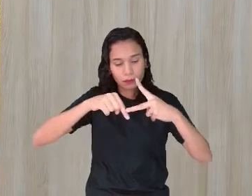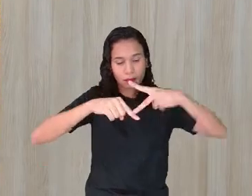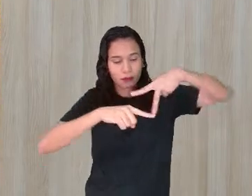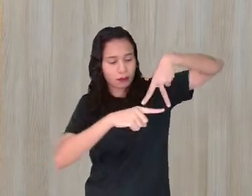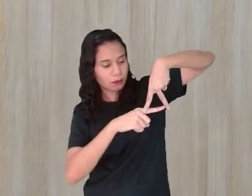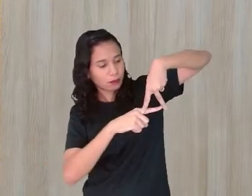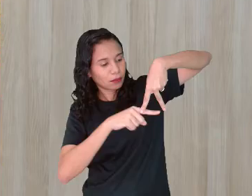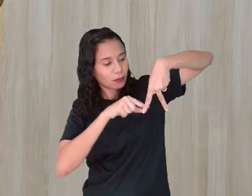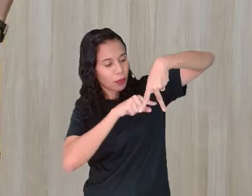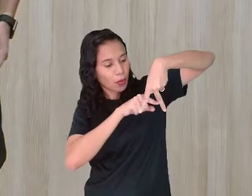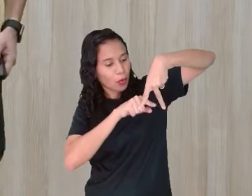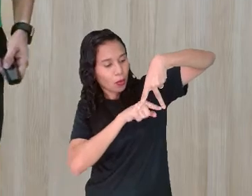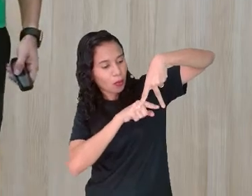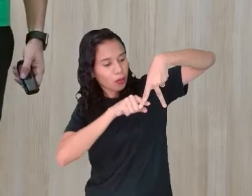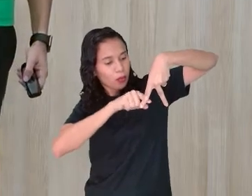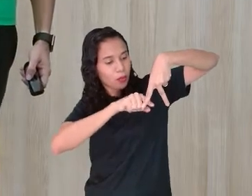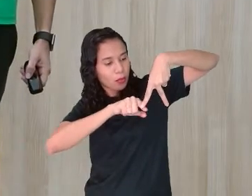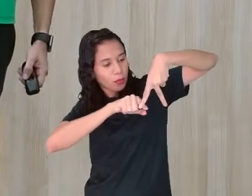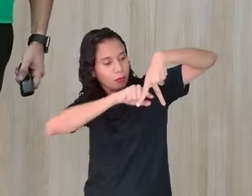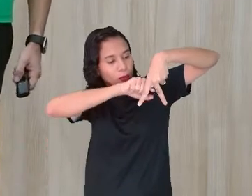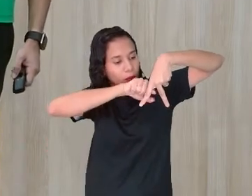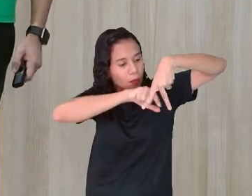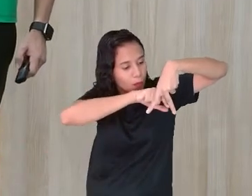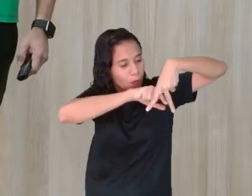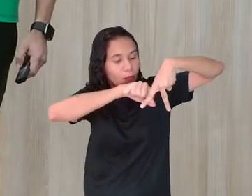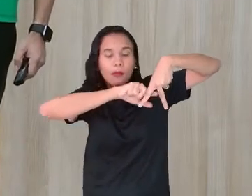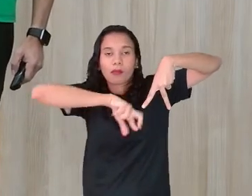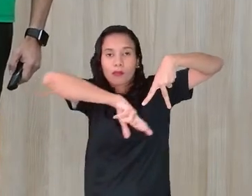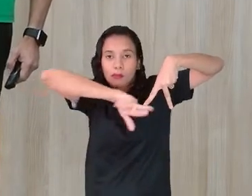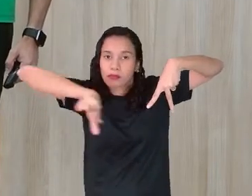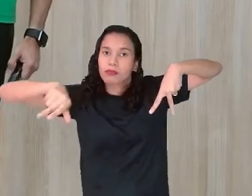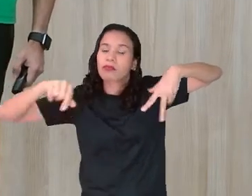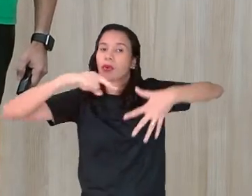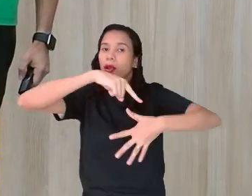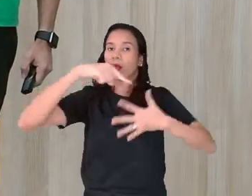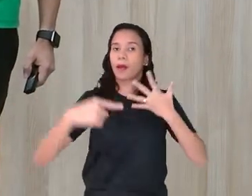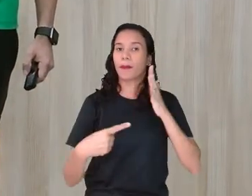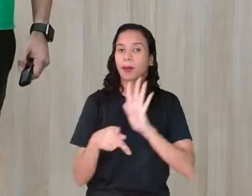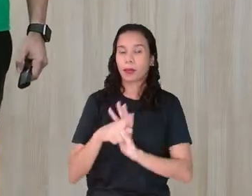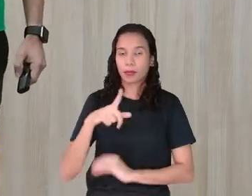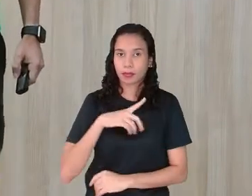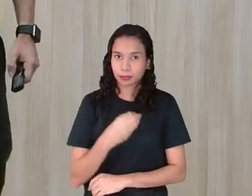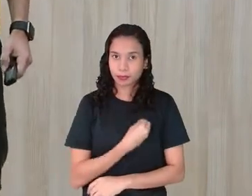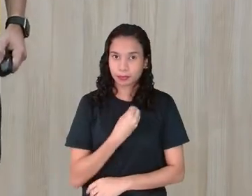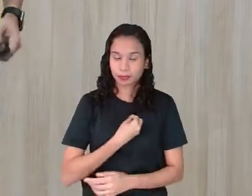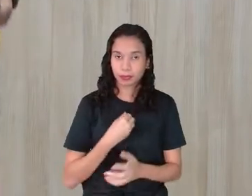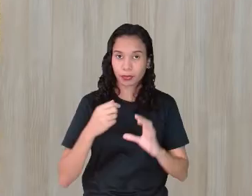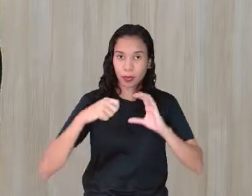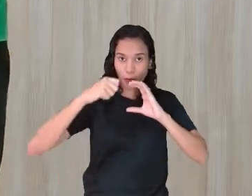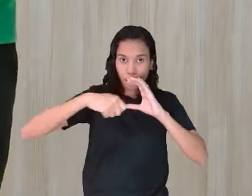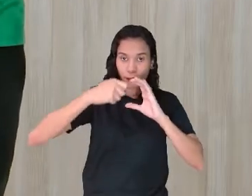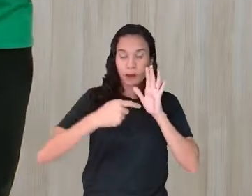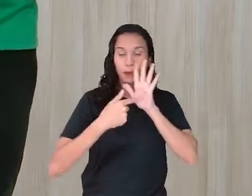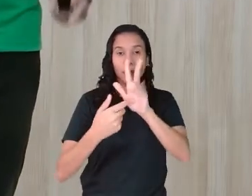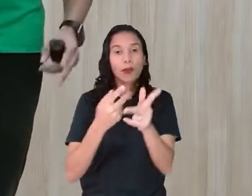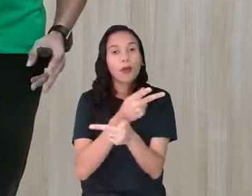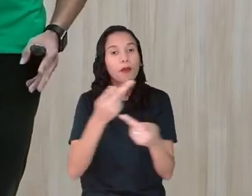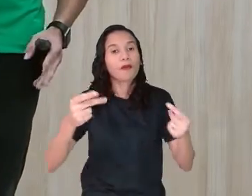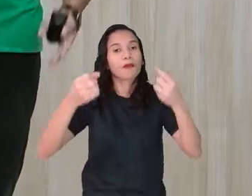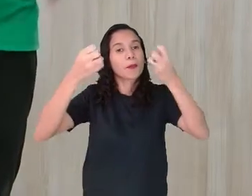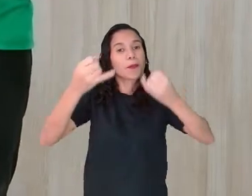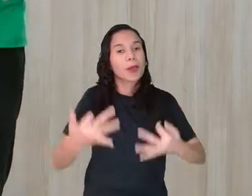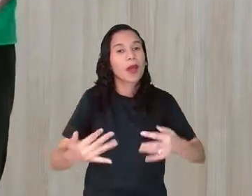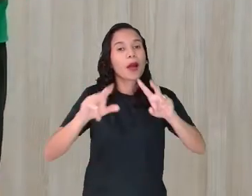3 ângulos, apresentam aí mais outros elementos, certo? Então eu separei um vídeo aqui falando um